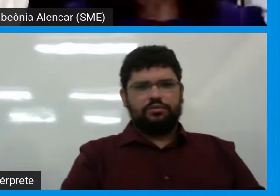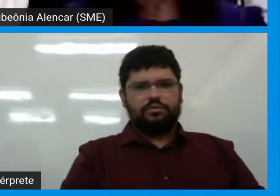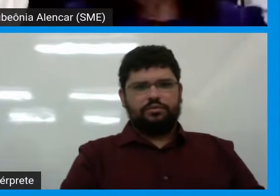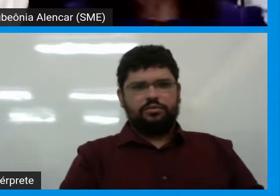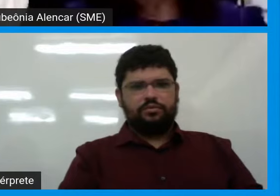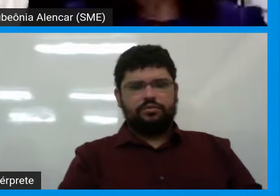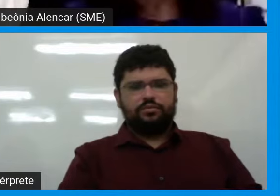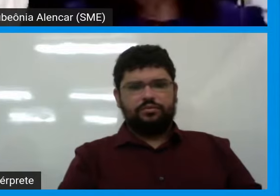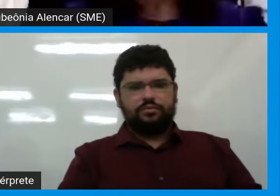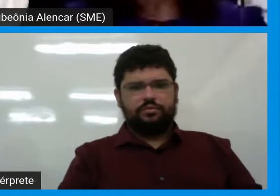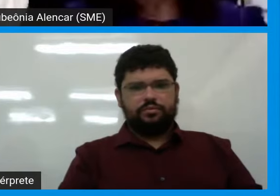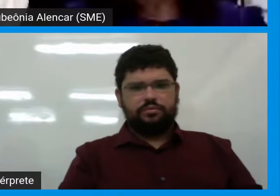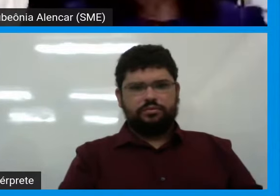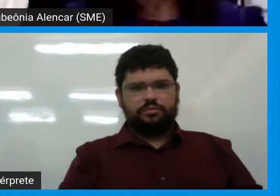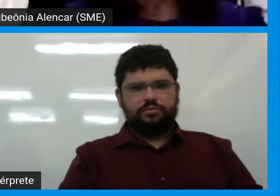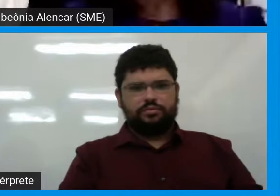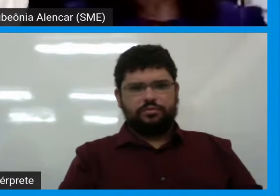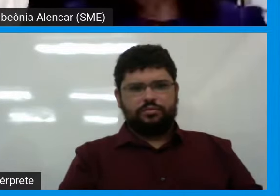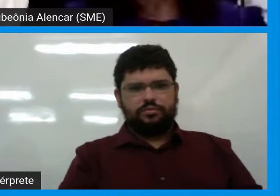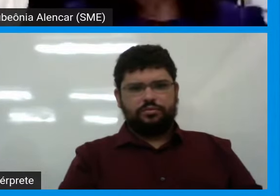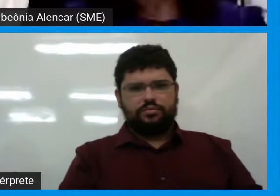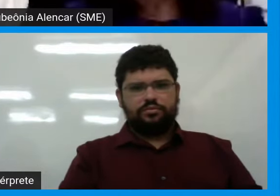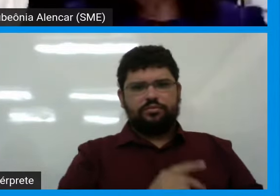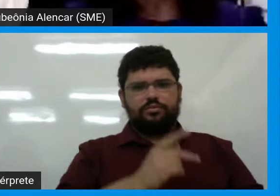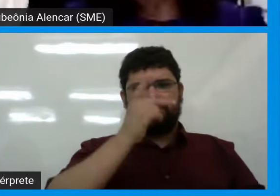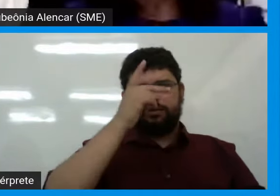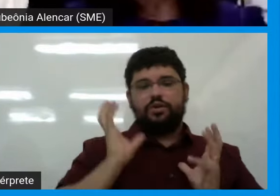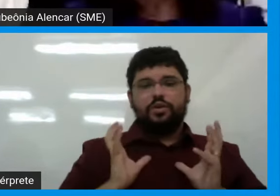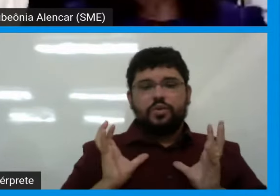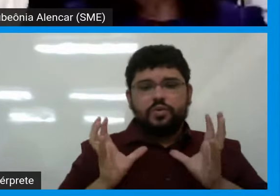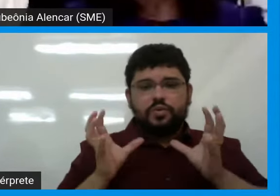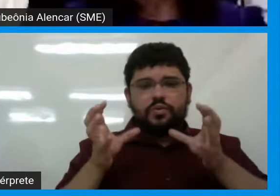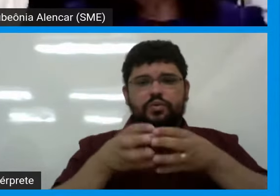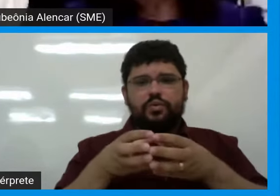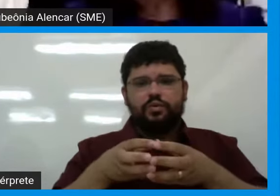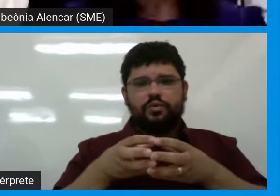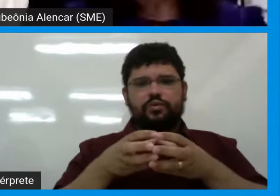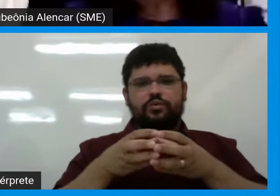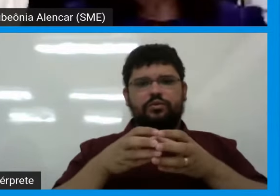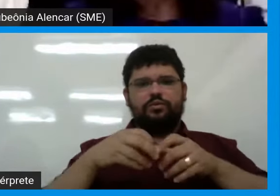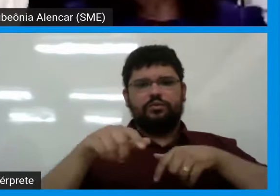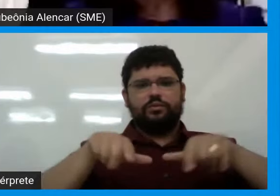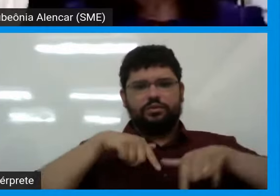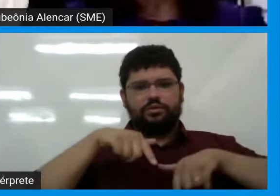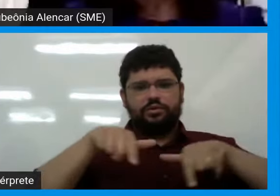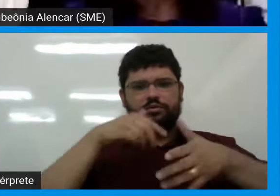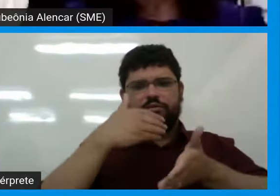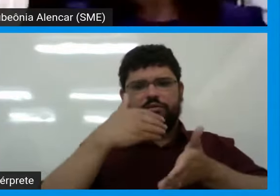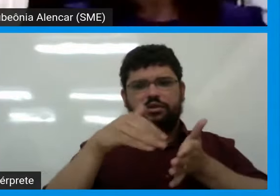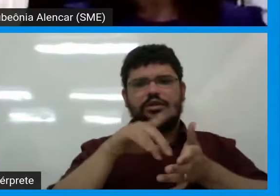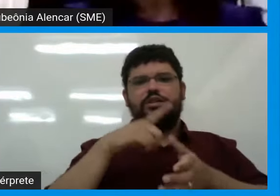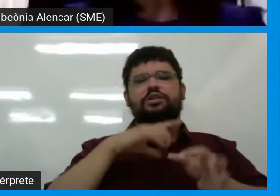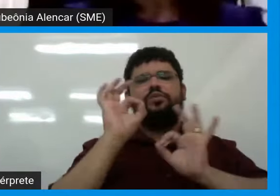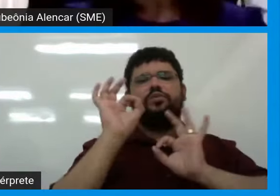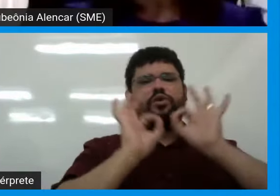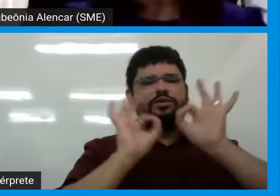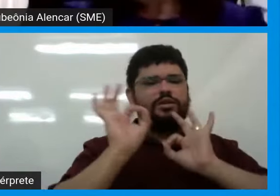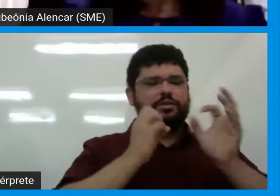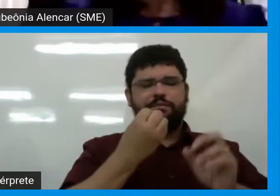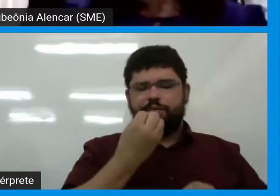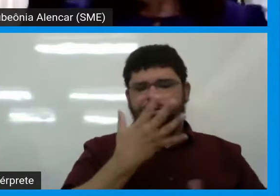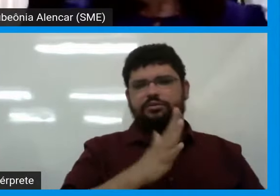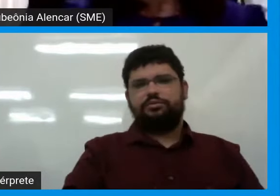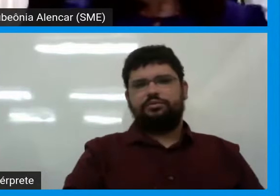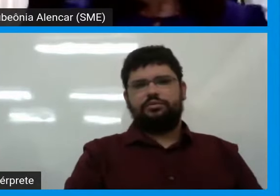equipe tem conduzido a nossa equipe conduzido muito bem todo esse processo, e aproveitamos